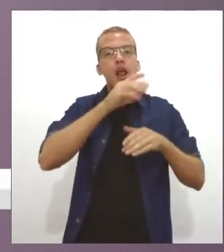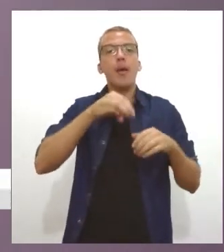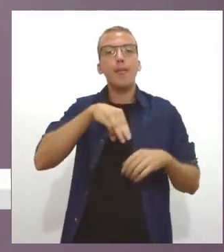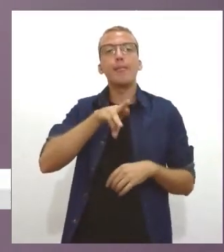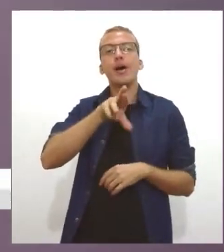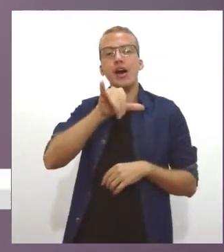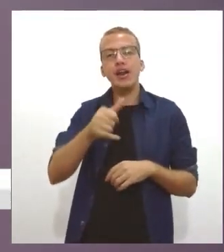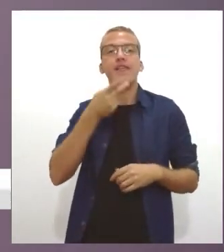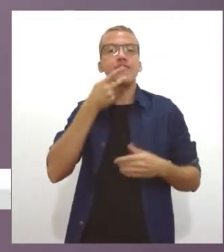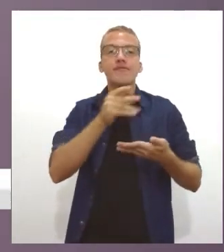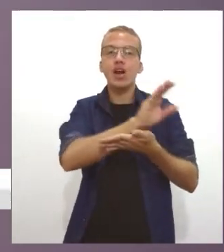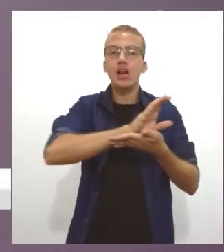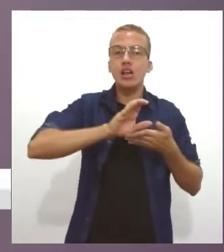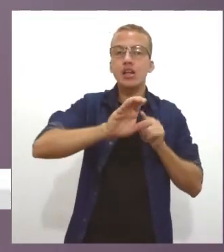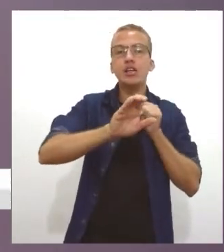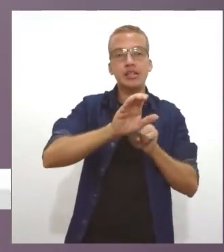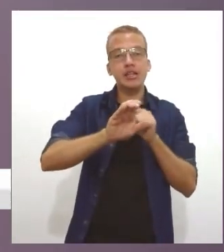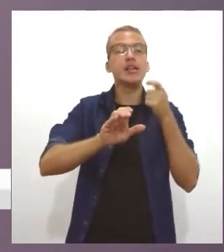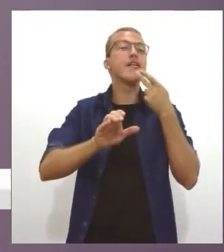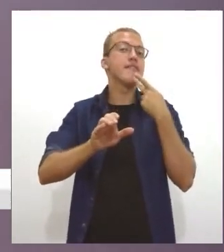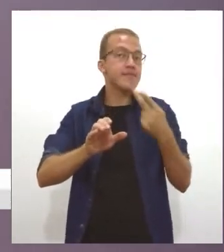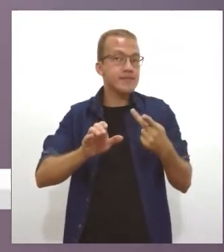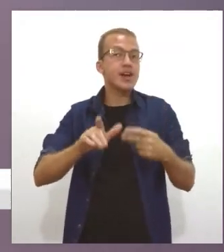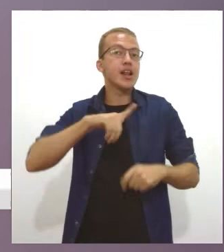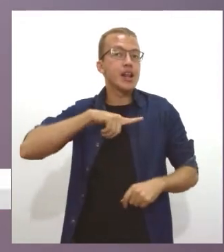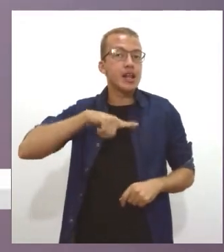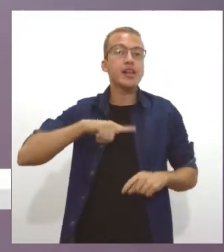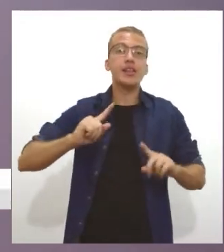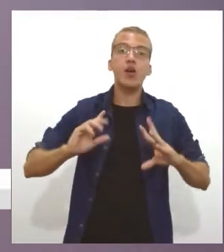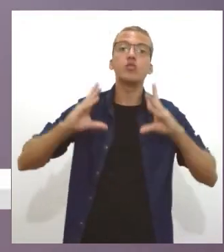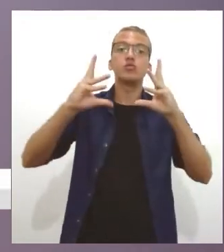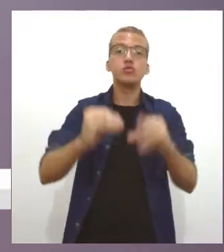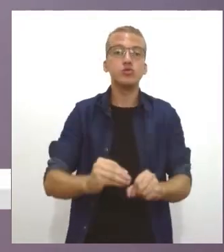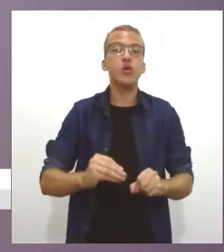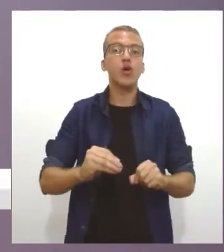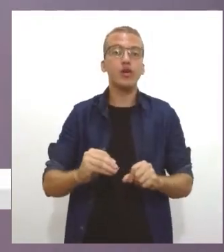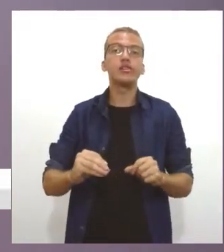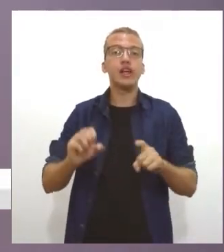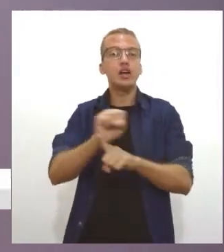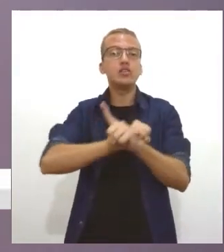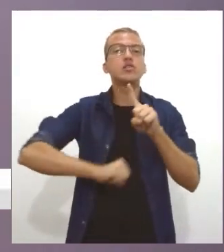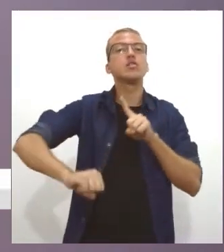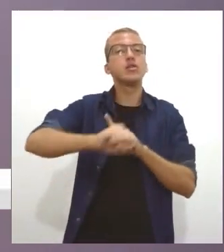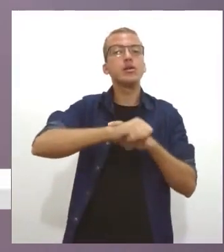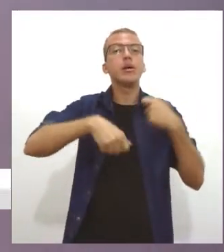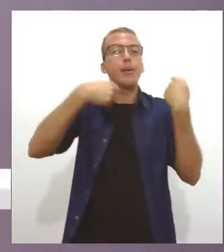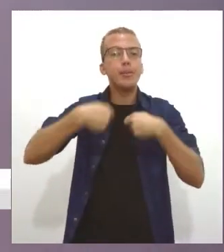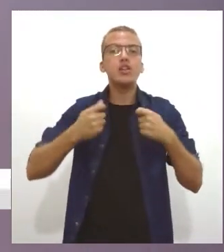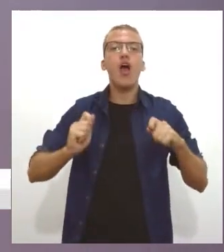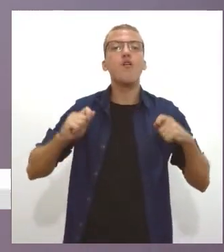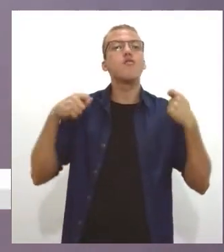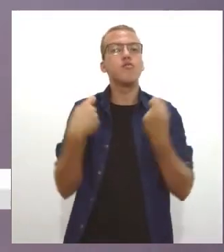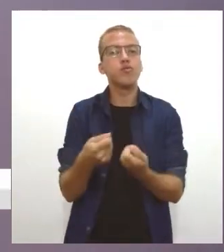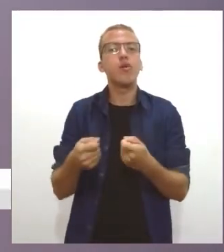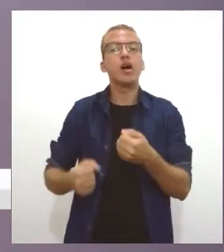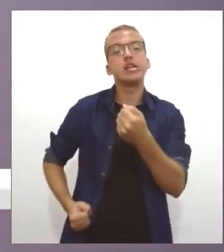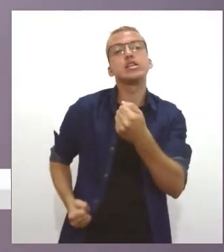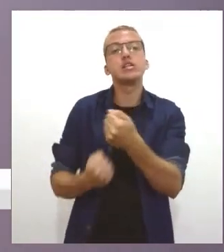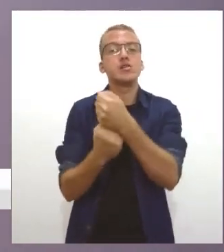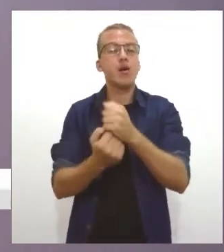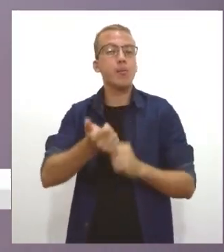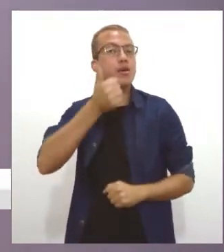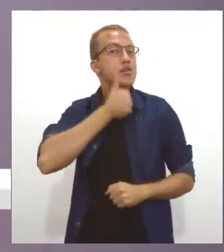o município, toda a sociedade civil deve trabalhar de uma forma integrativa, não só no sentido educativo, mas no sentido de